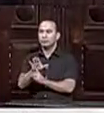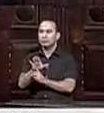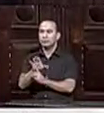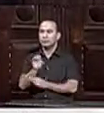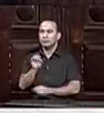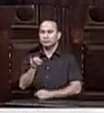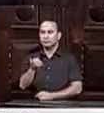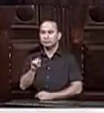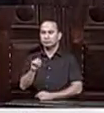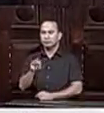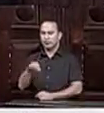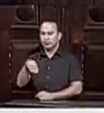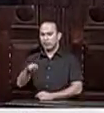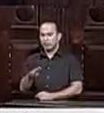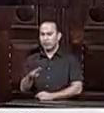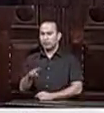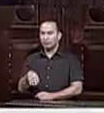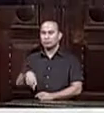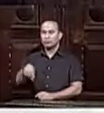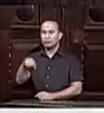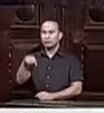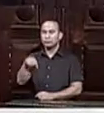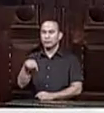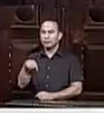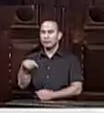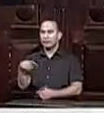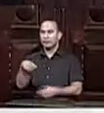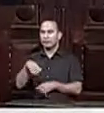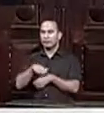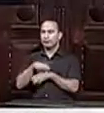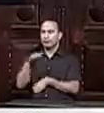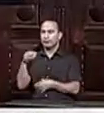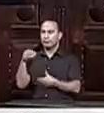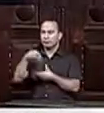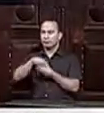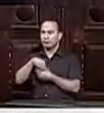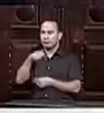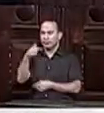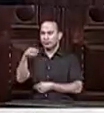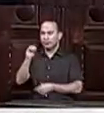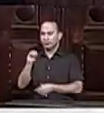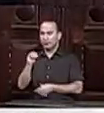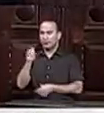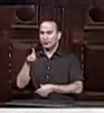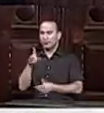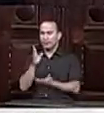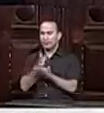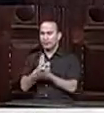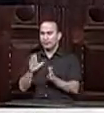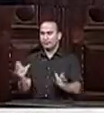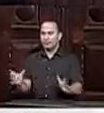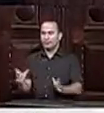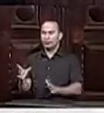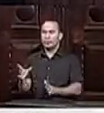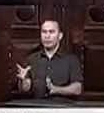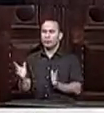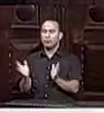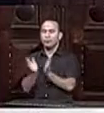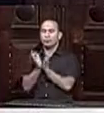sistema de eleger os 70 mais votados? Enterrar de vez os partidos